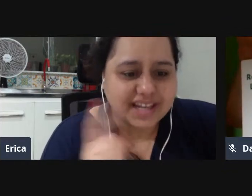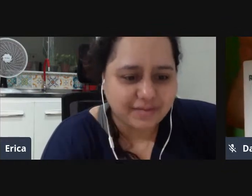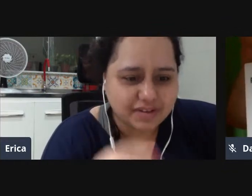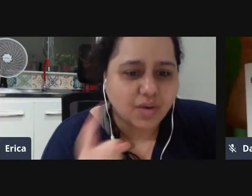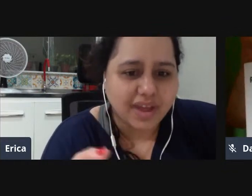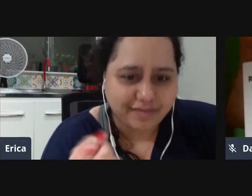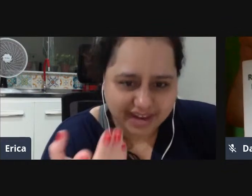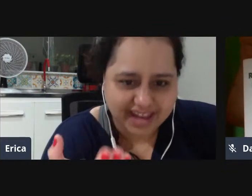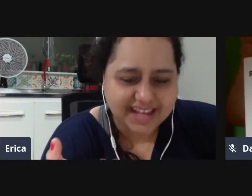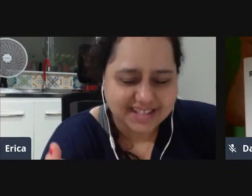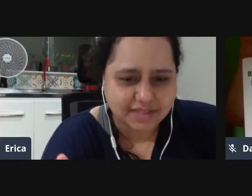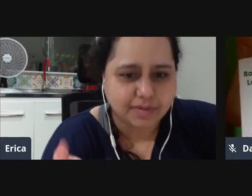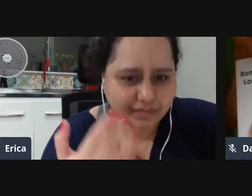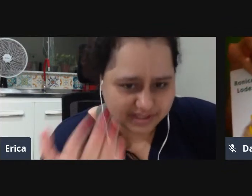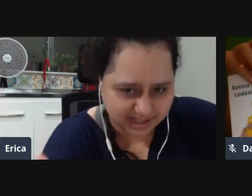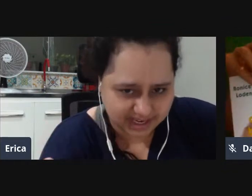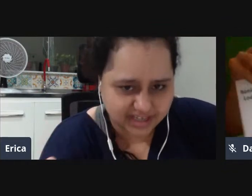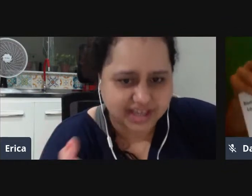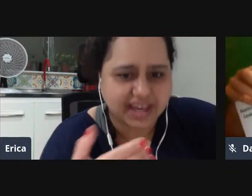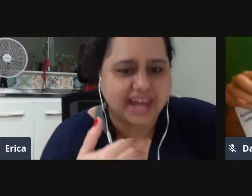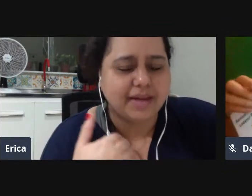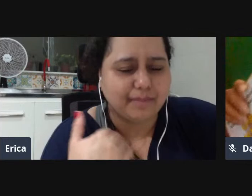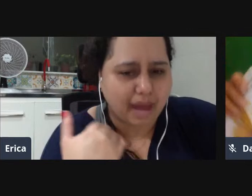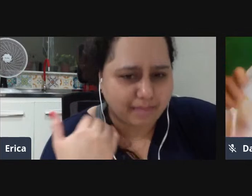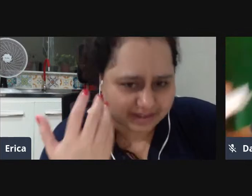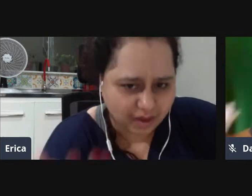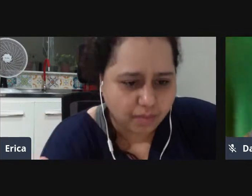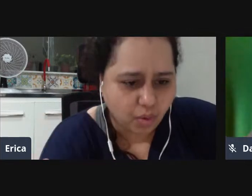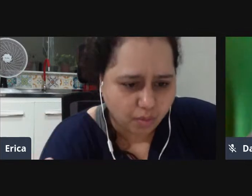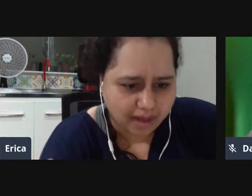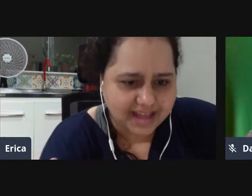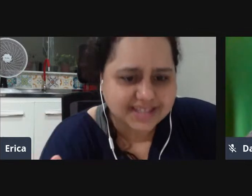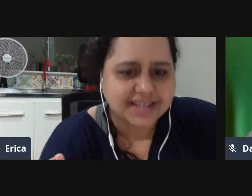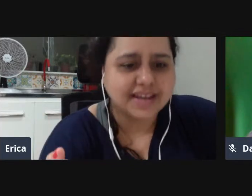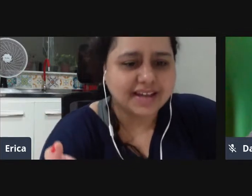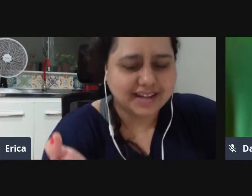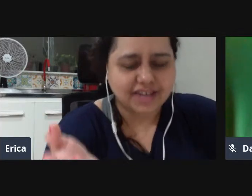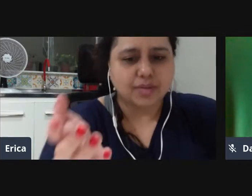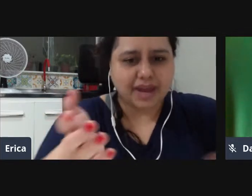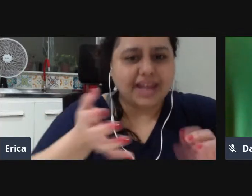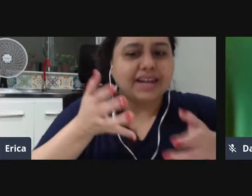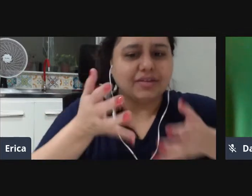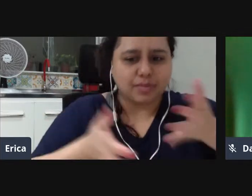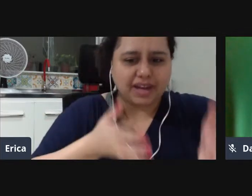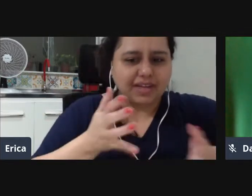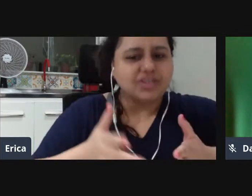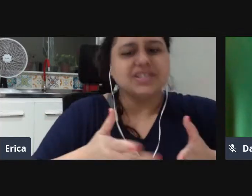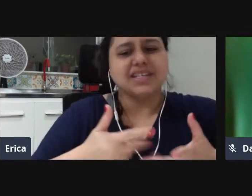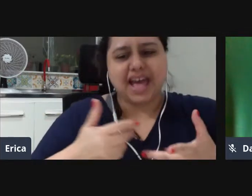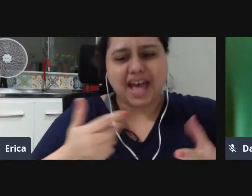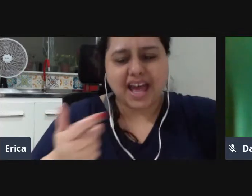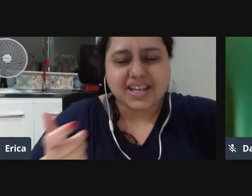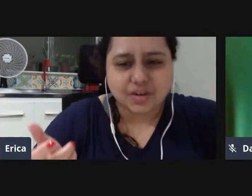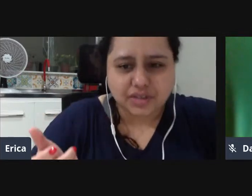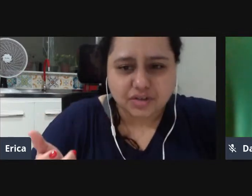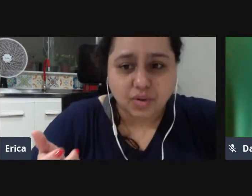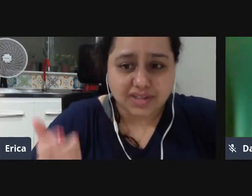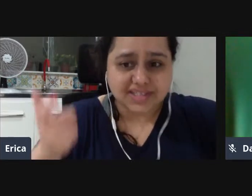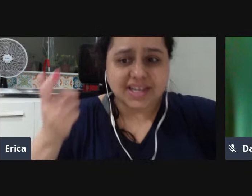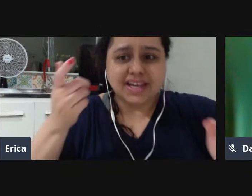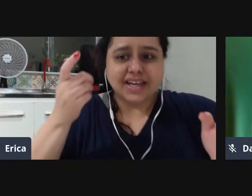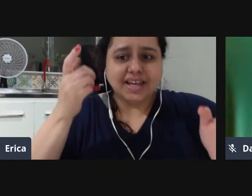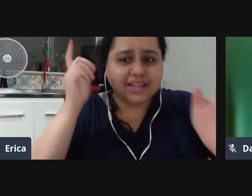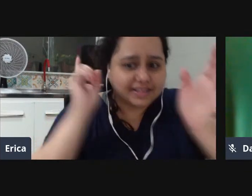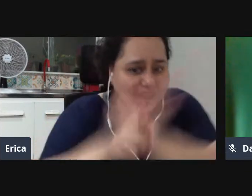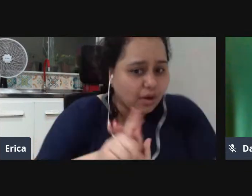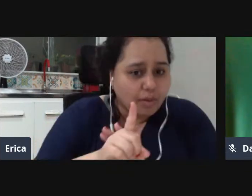esses dois livros são referências para vocês que querem aprender um pouco mais, né, sobre a língua de sinais e outras